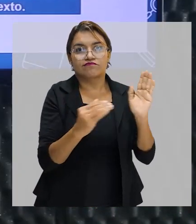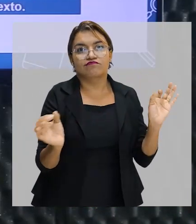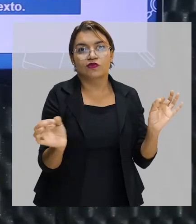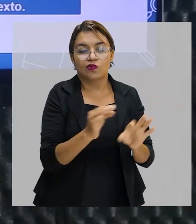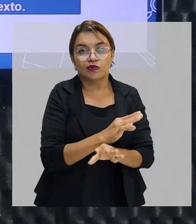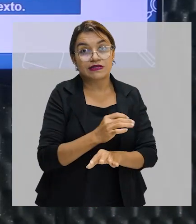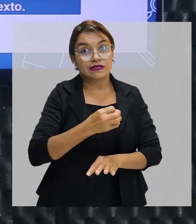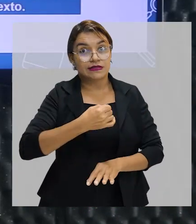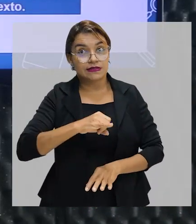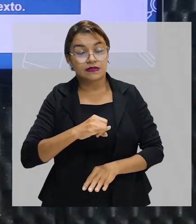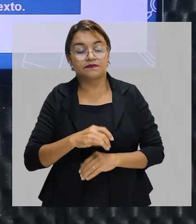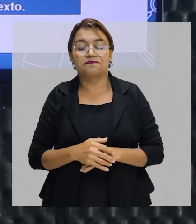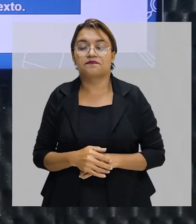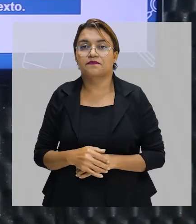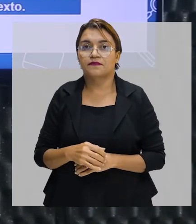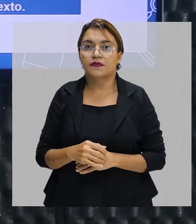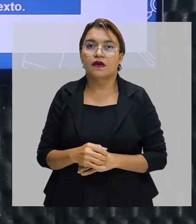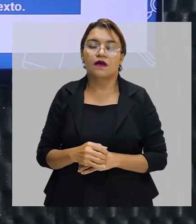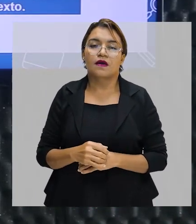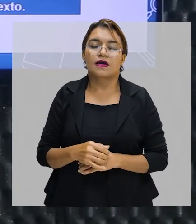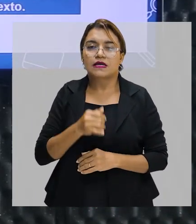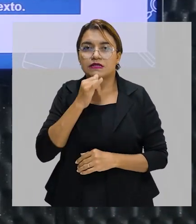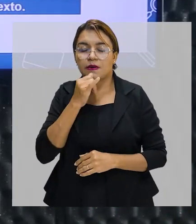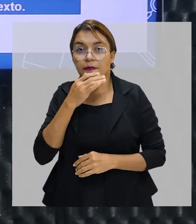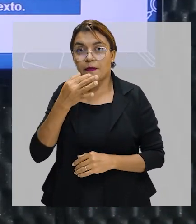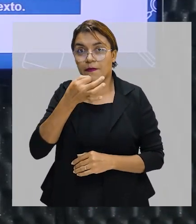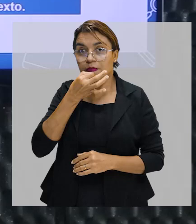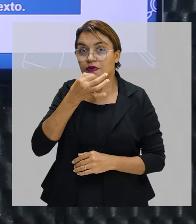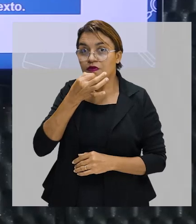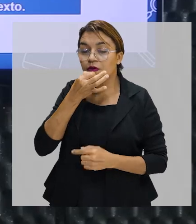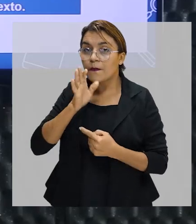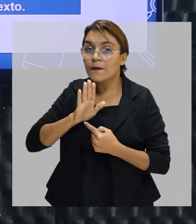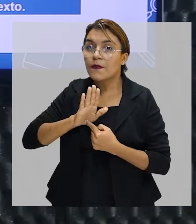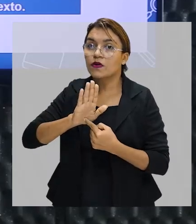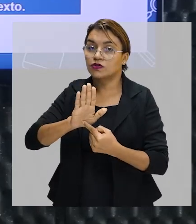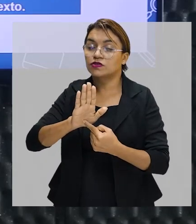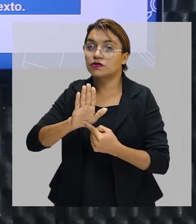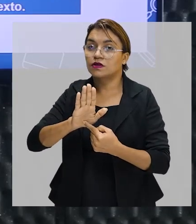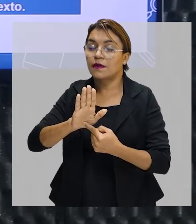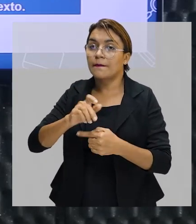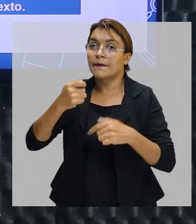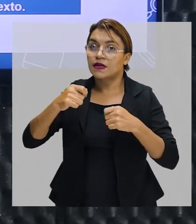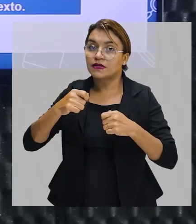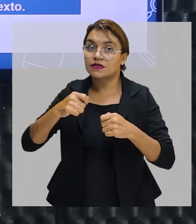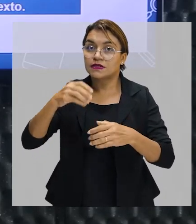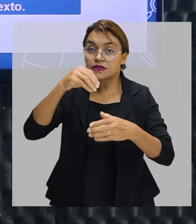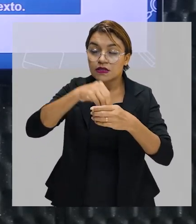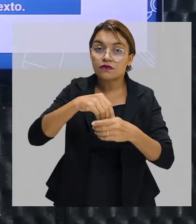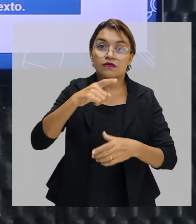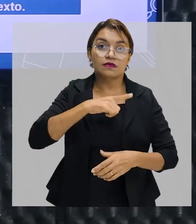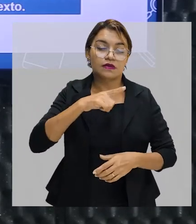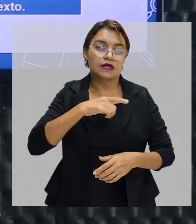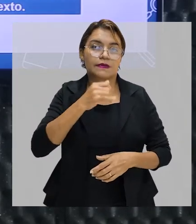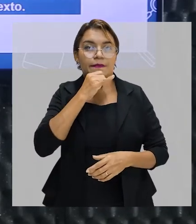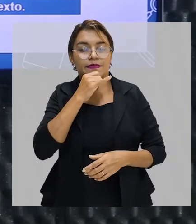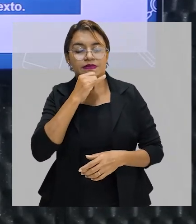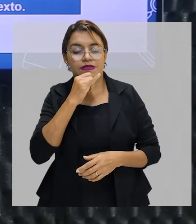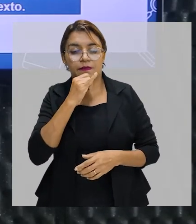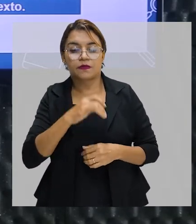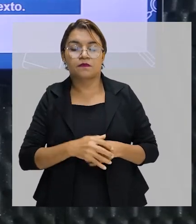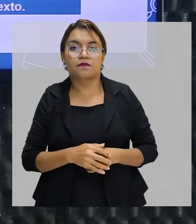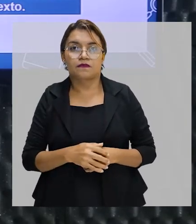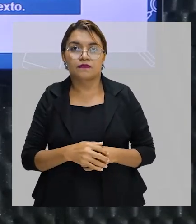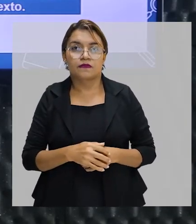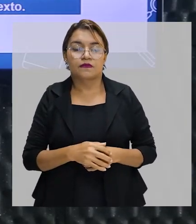eu estou defendendo um ponto de vista, ele tem que estar ali presente. Agora, se eu tenho que, além de